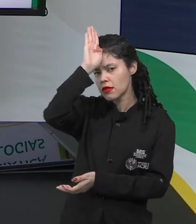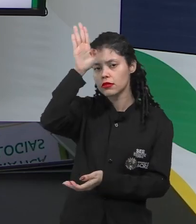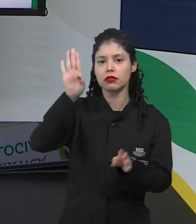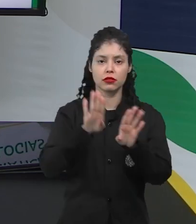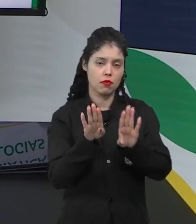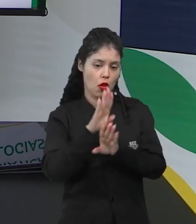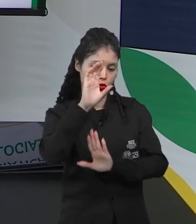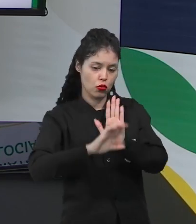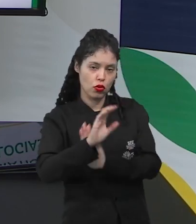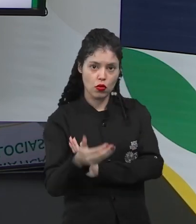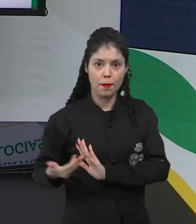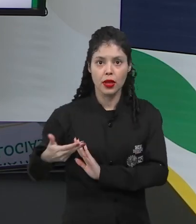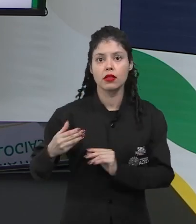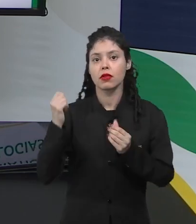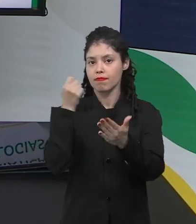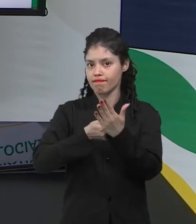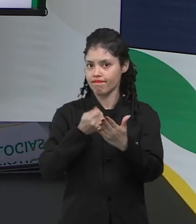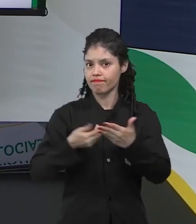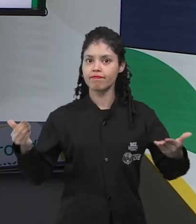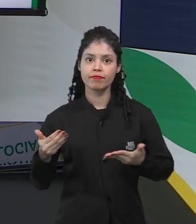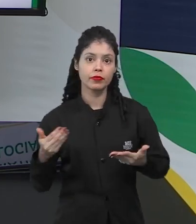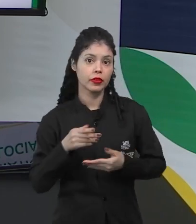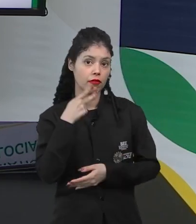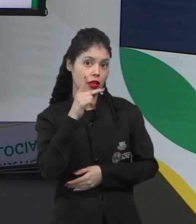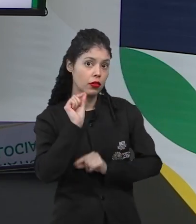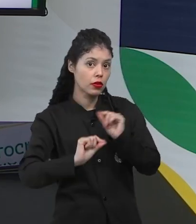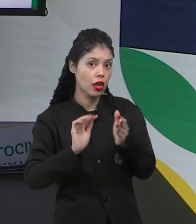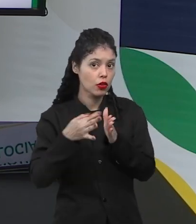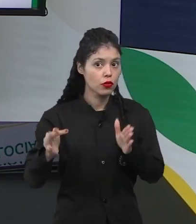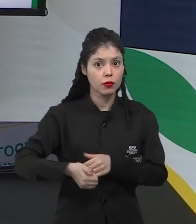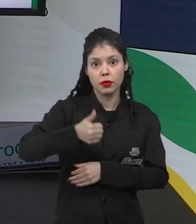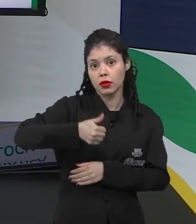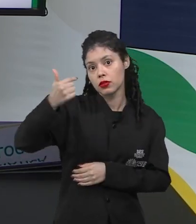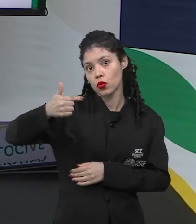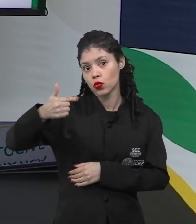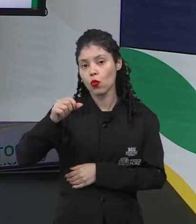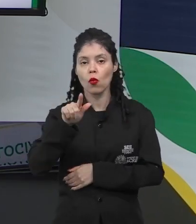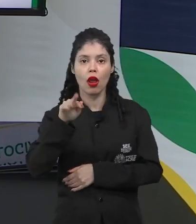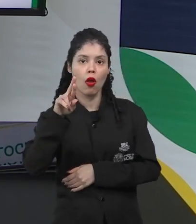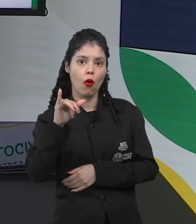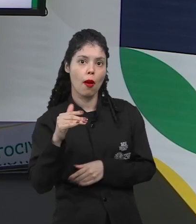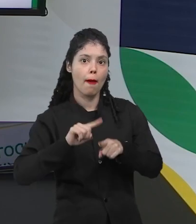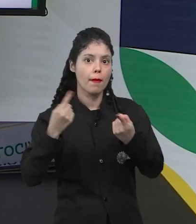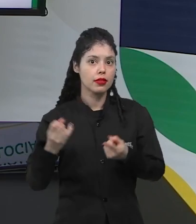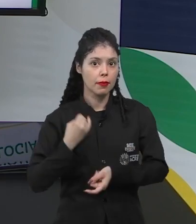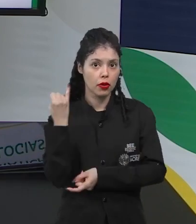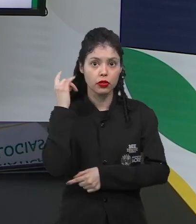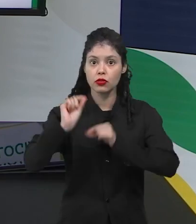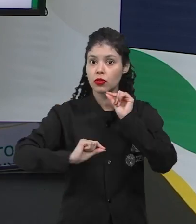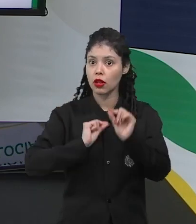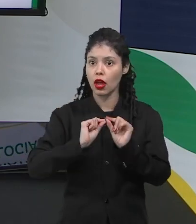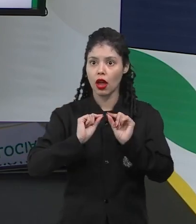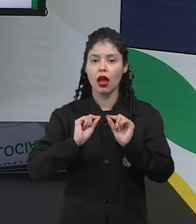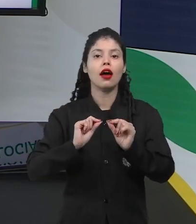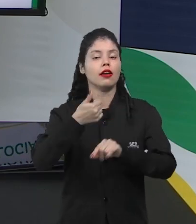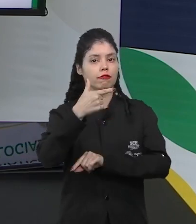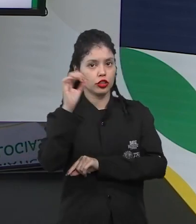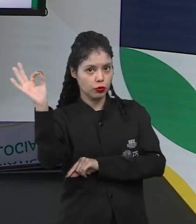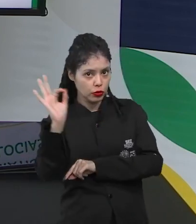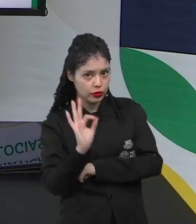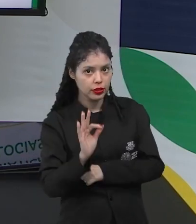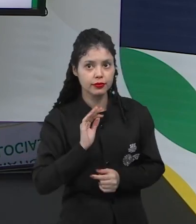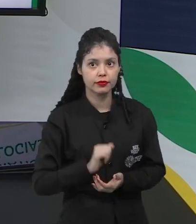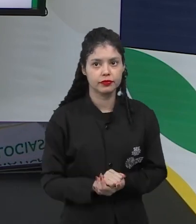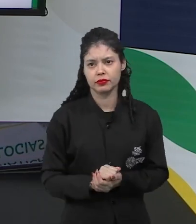esses conceitos básicos, porque o Enem vai te cobrar. A gente está falando aí de função de primeiro e segundo grau. Professor, mas é importante, a gente está falando de quase 20%,